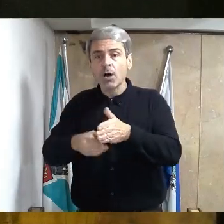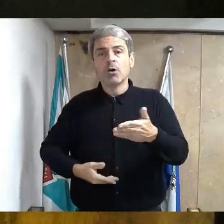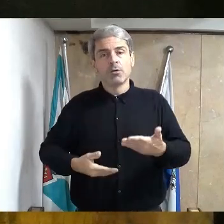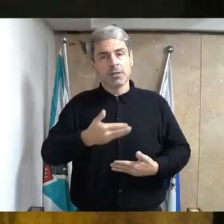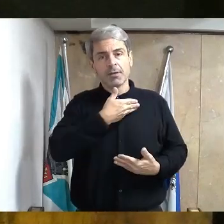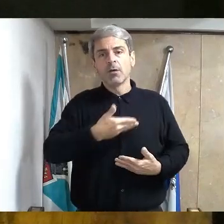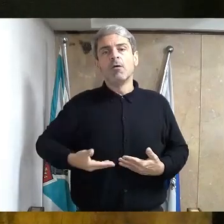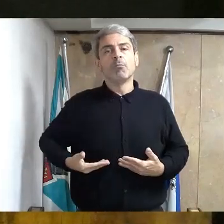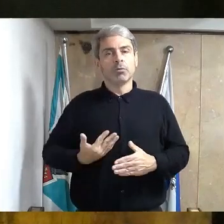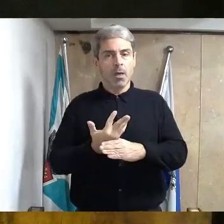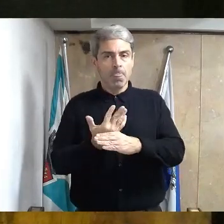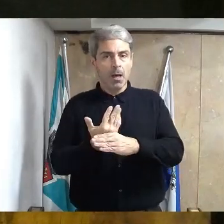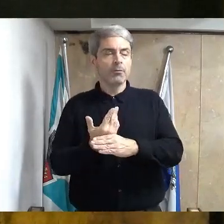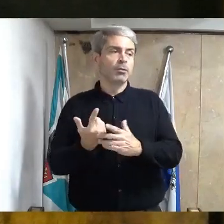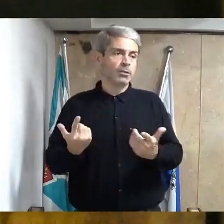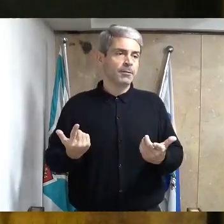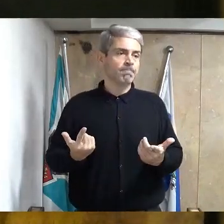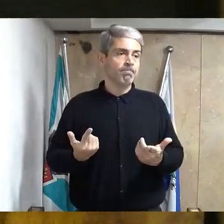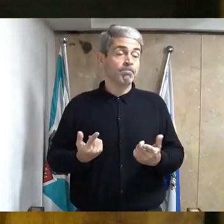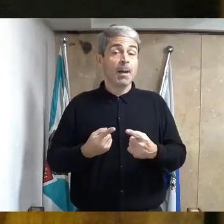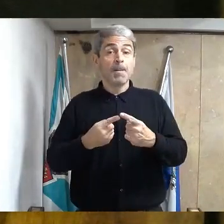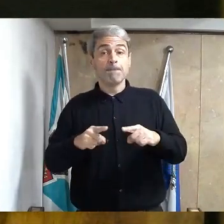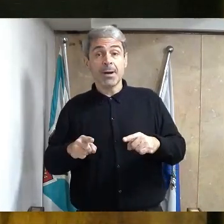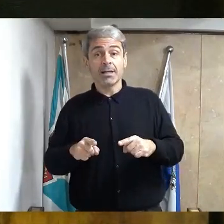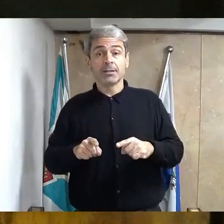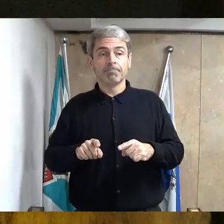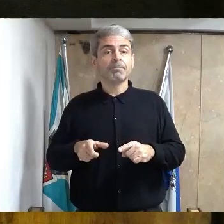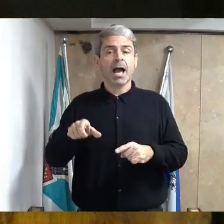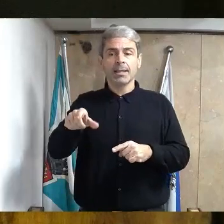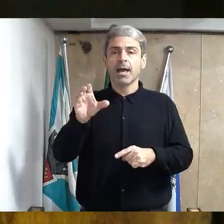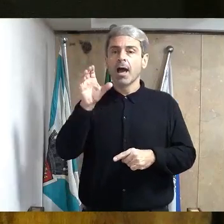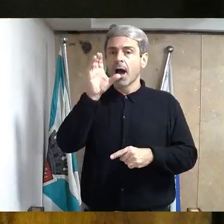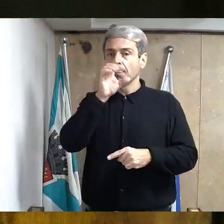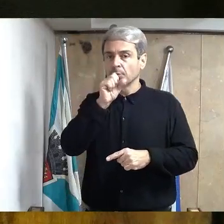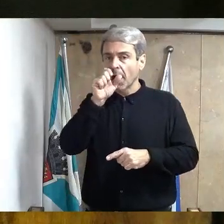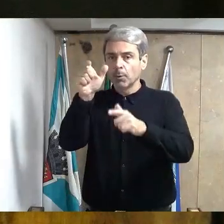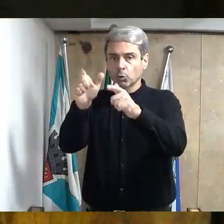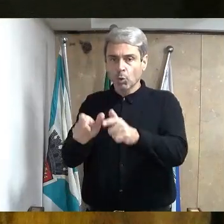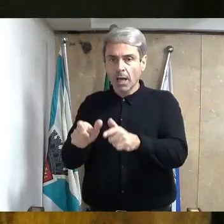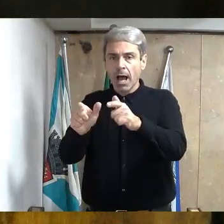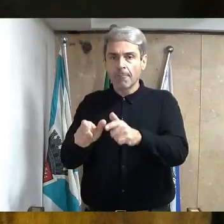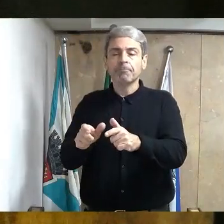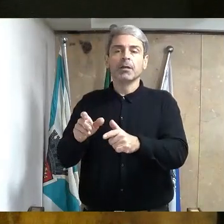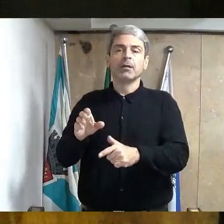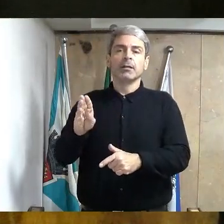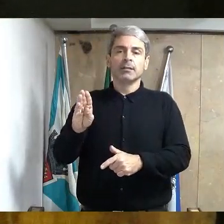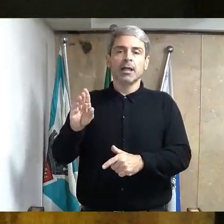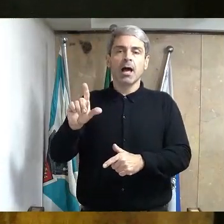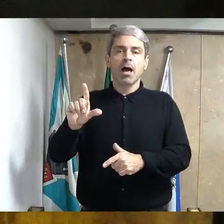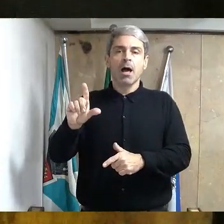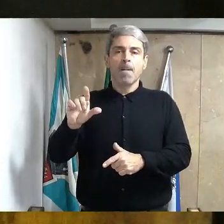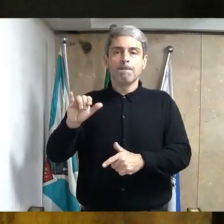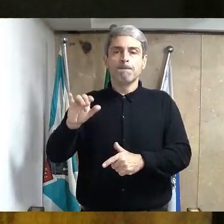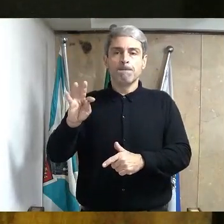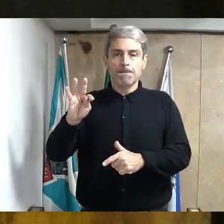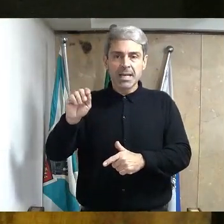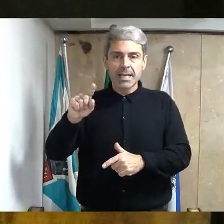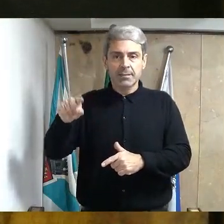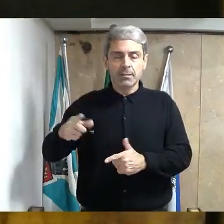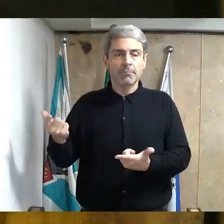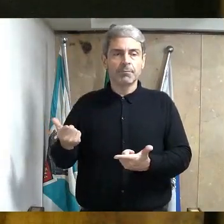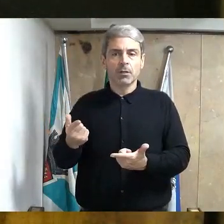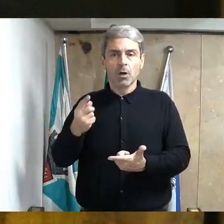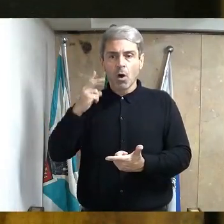públicos do nosso município. Mas aquela turma que esteve lá no local, aqueles vereadores que esteve,